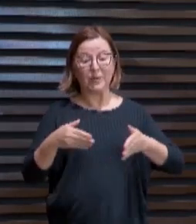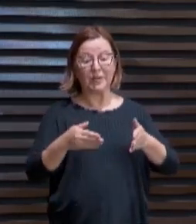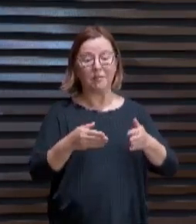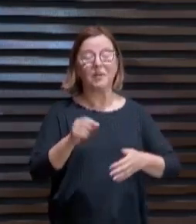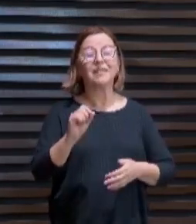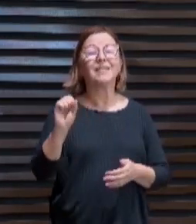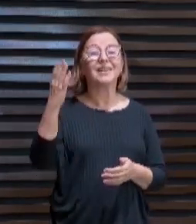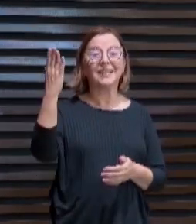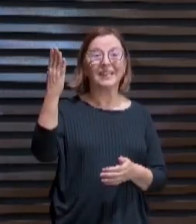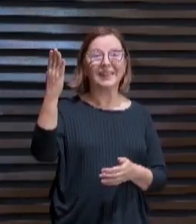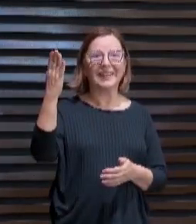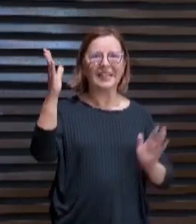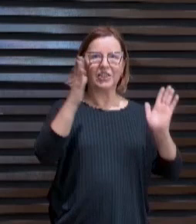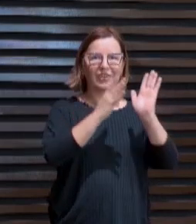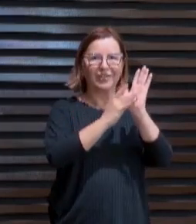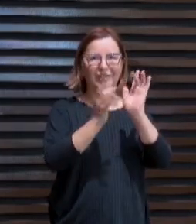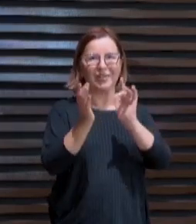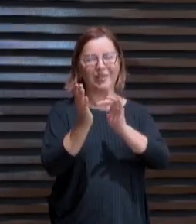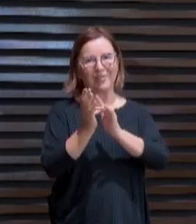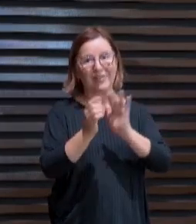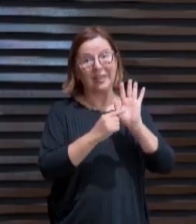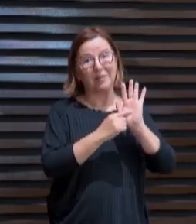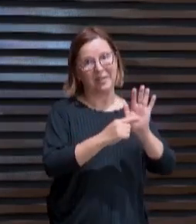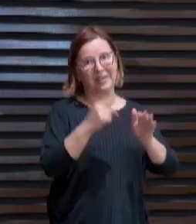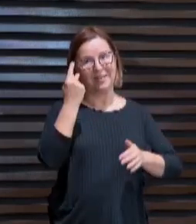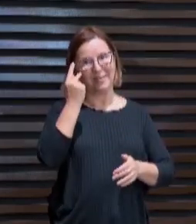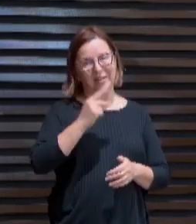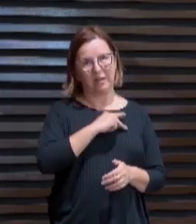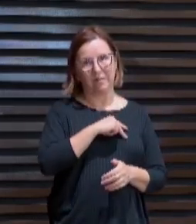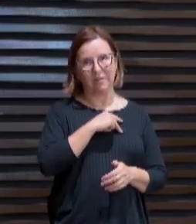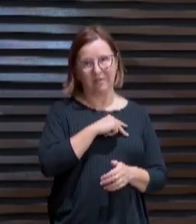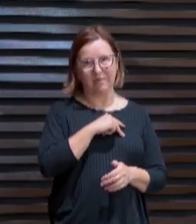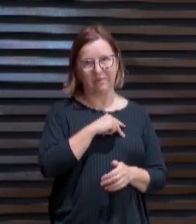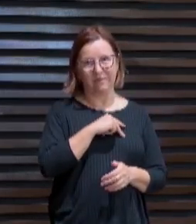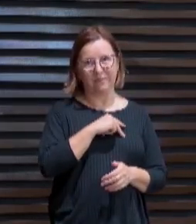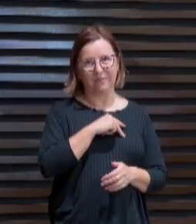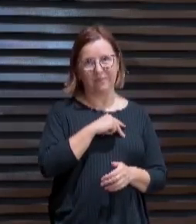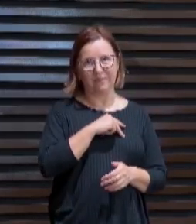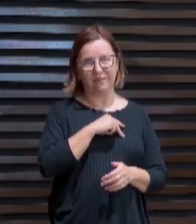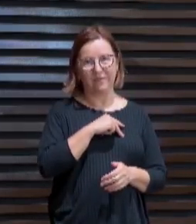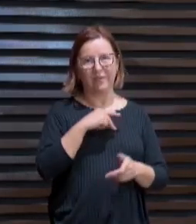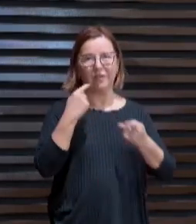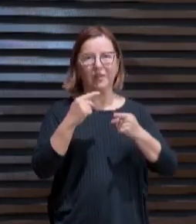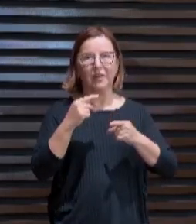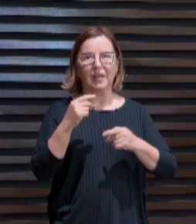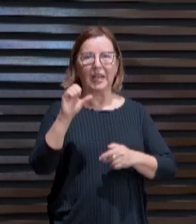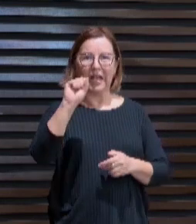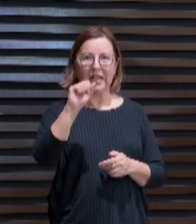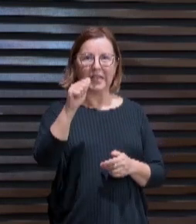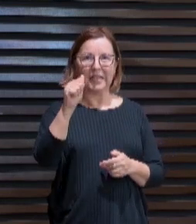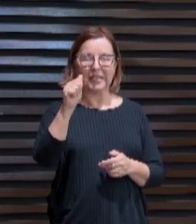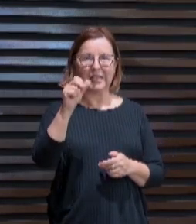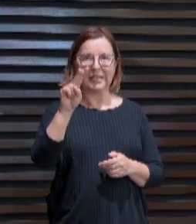acontece? Jesus aparece para ele, e Jesus ele fala assim: Saulo, Saulo, por